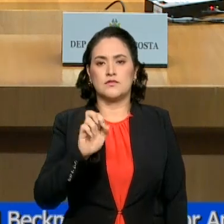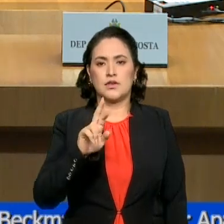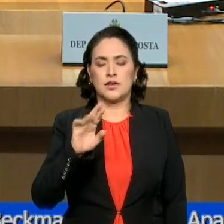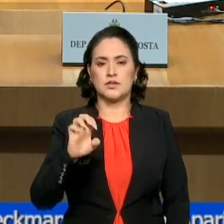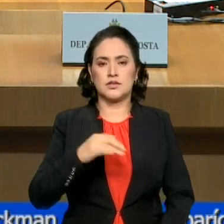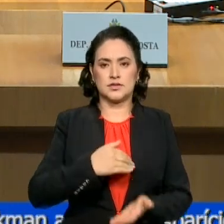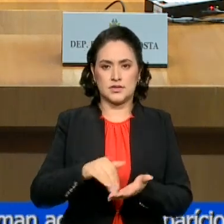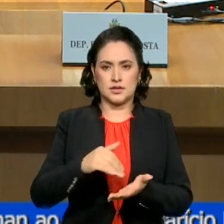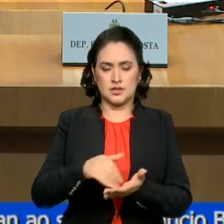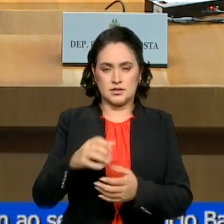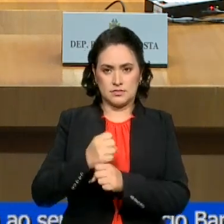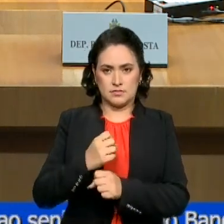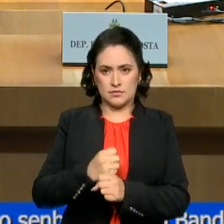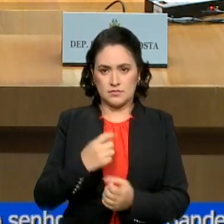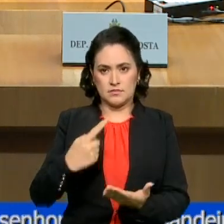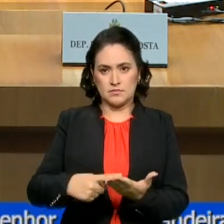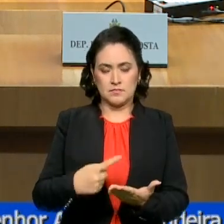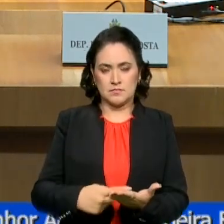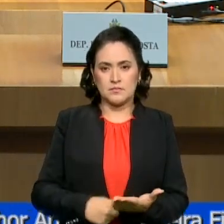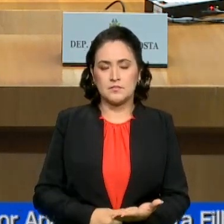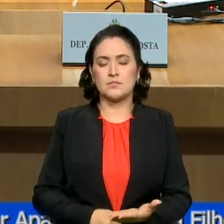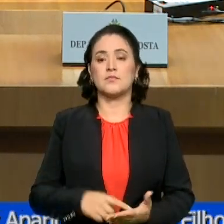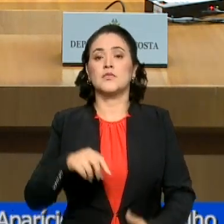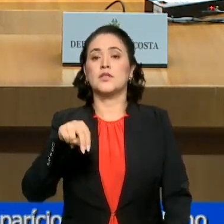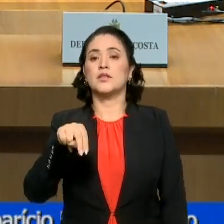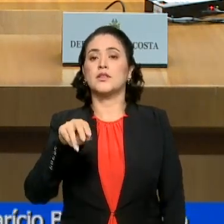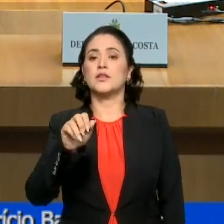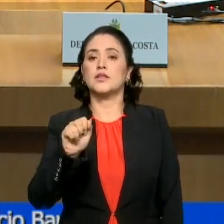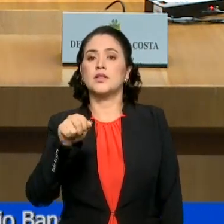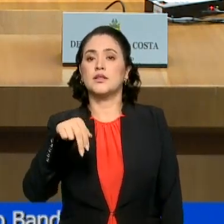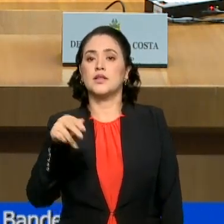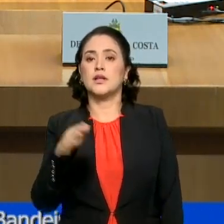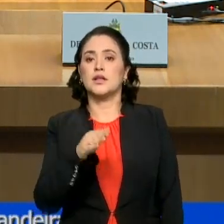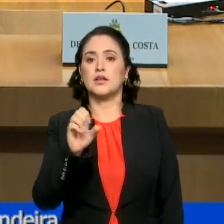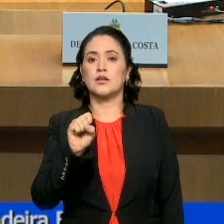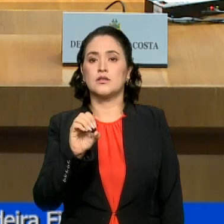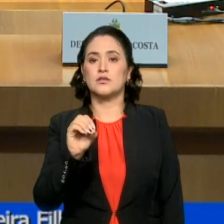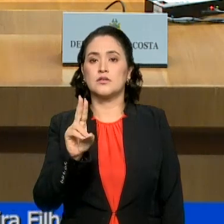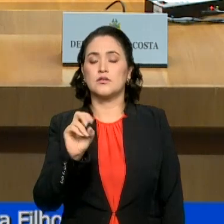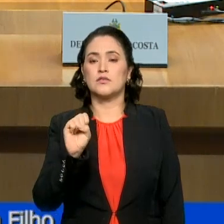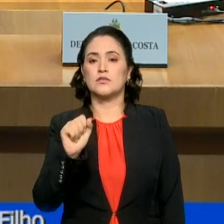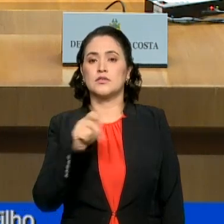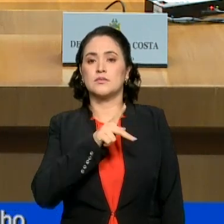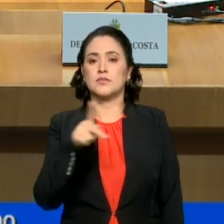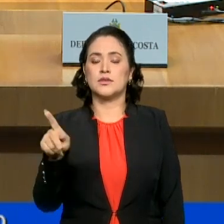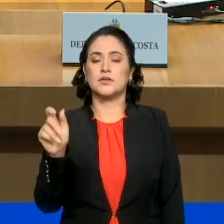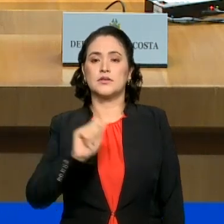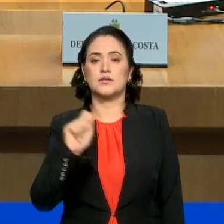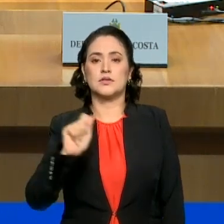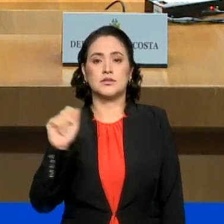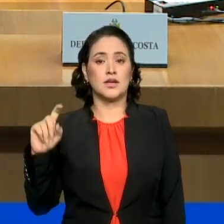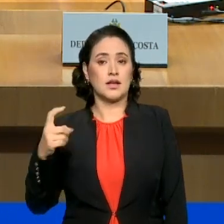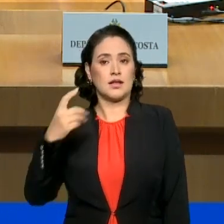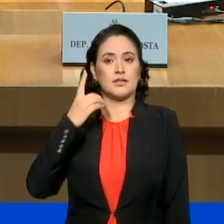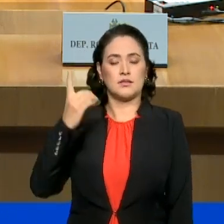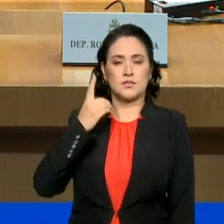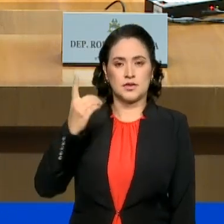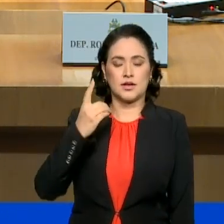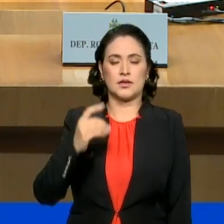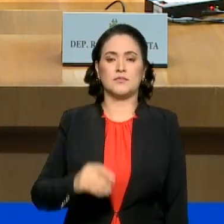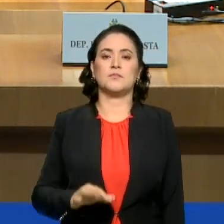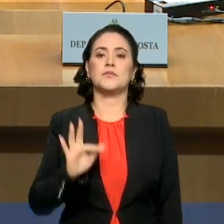do senhor Nan Souza, presidente da Associação de Ex-Deputados, do senhor Fábio